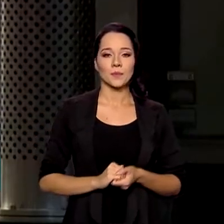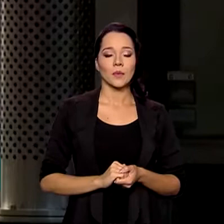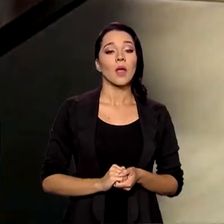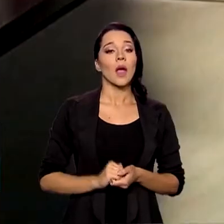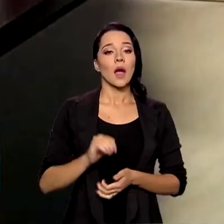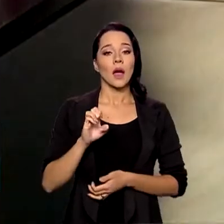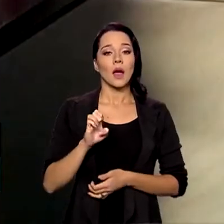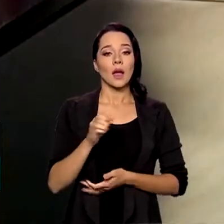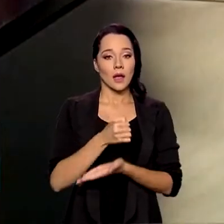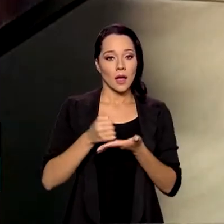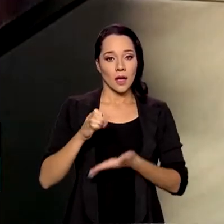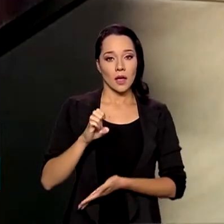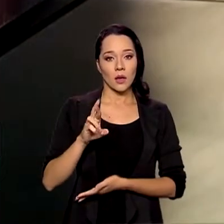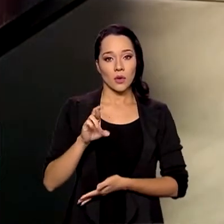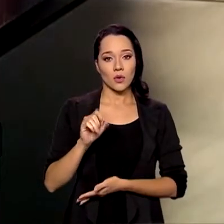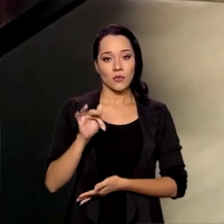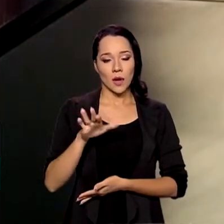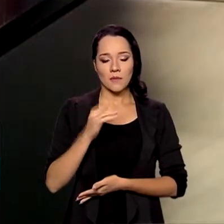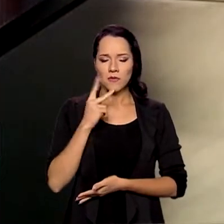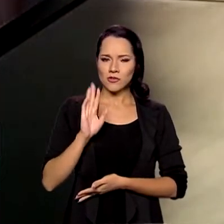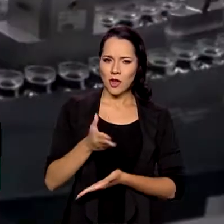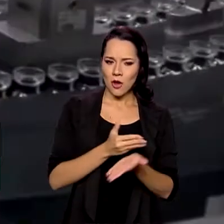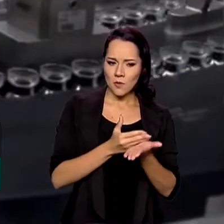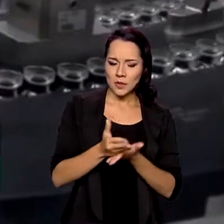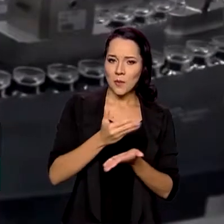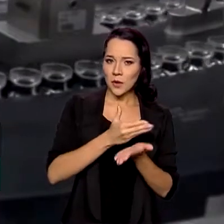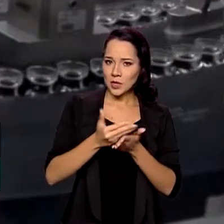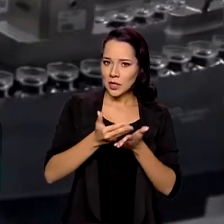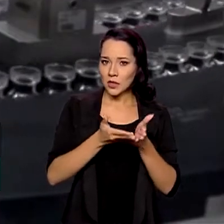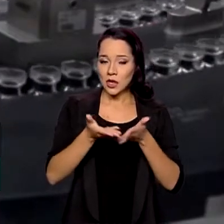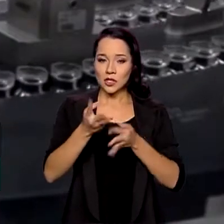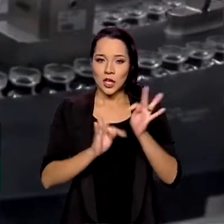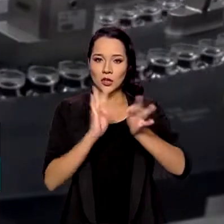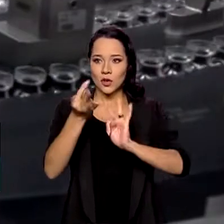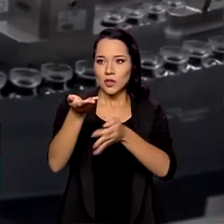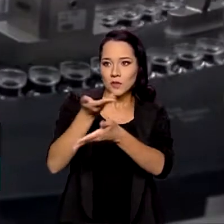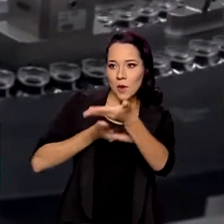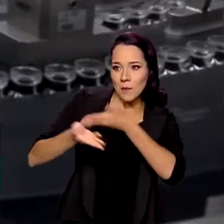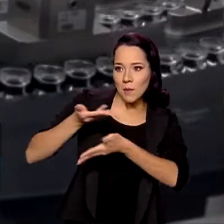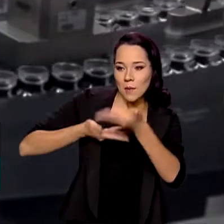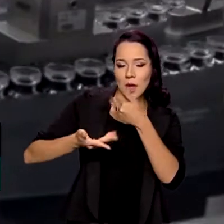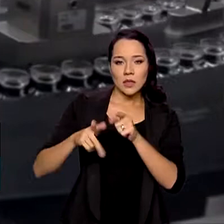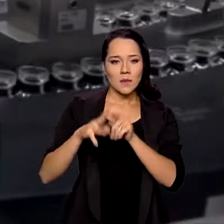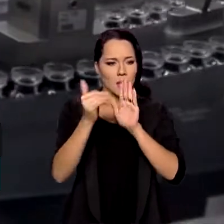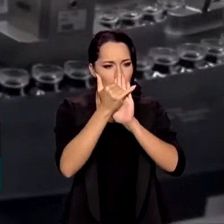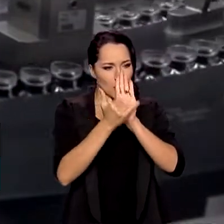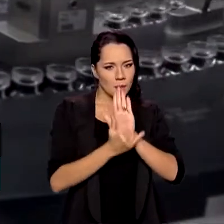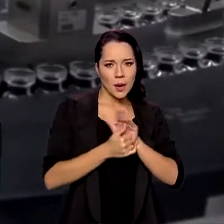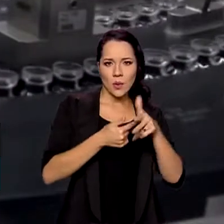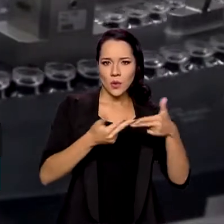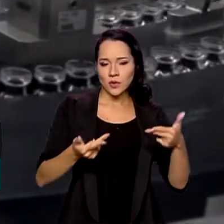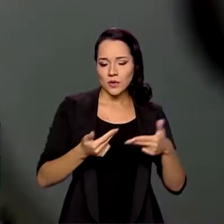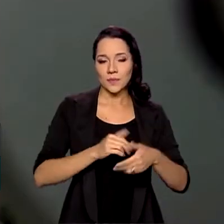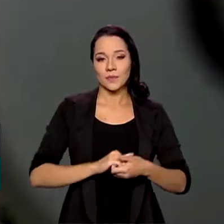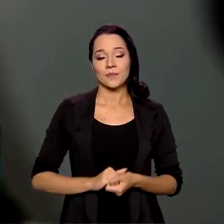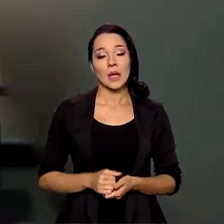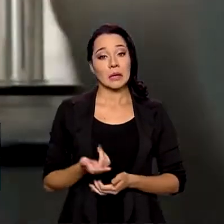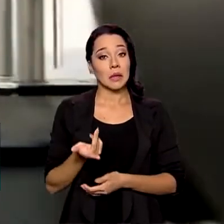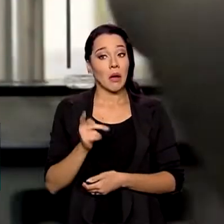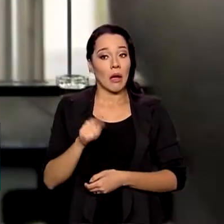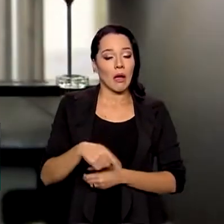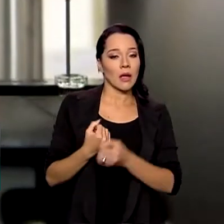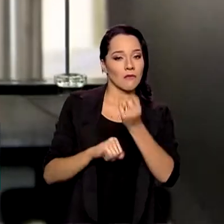a Eurofarma informou que já iniciou o processo de transferência tecnológica e a instalação de equipamentos. A previsão é